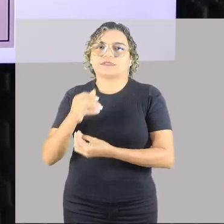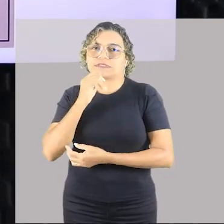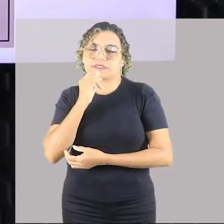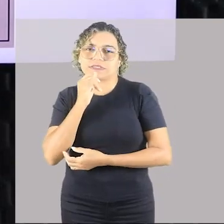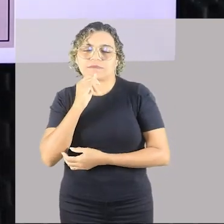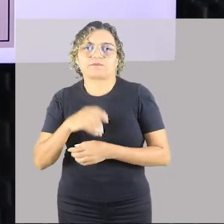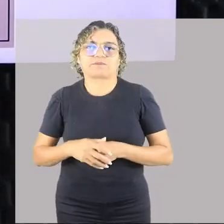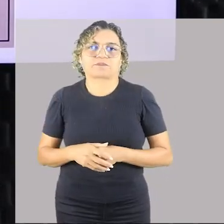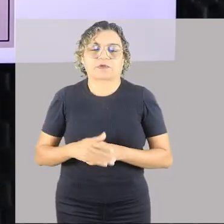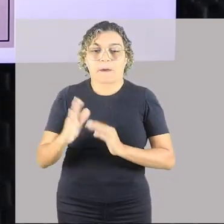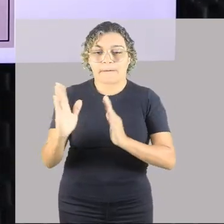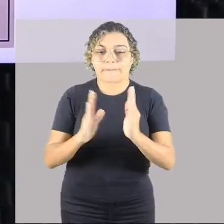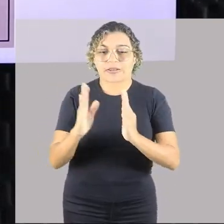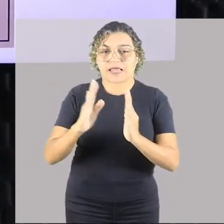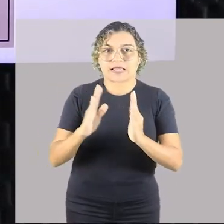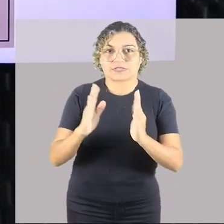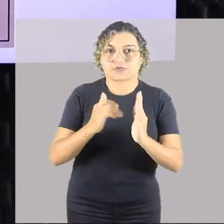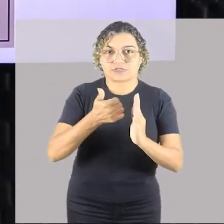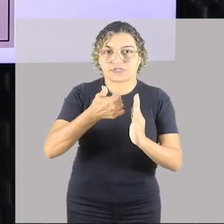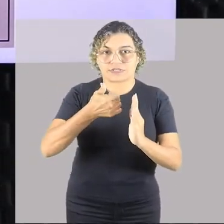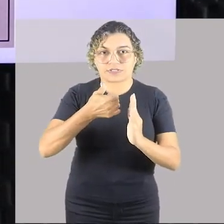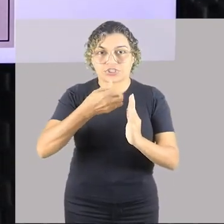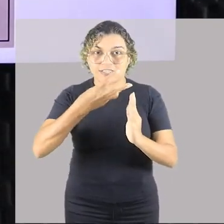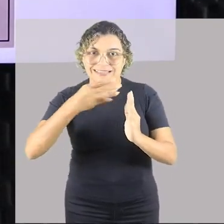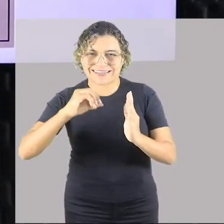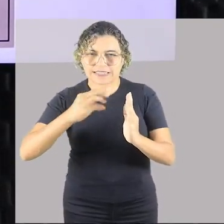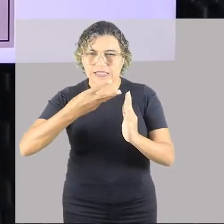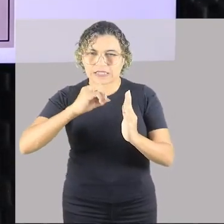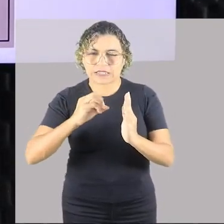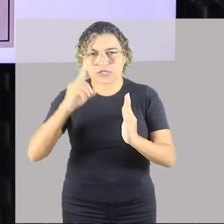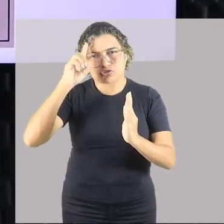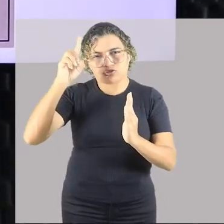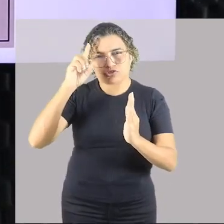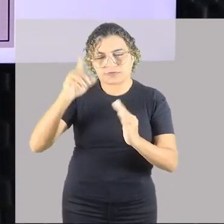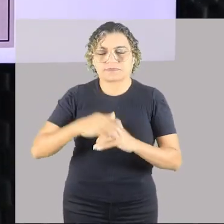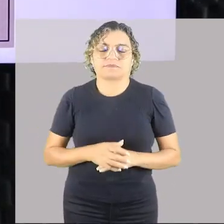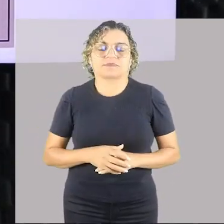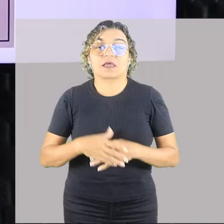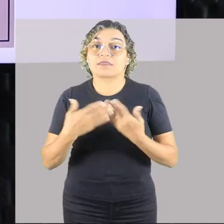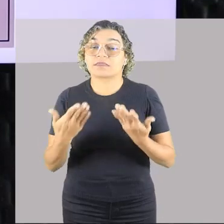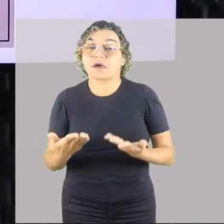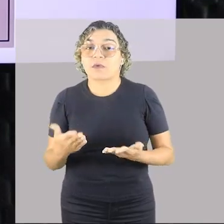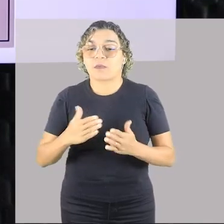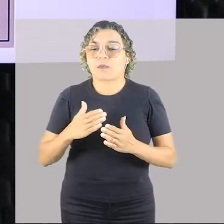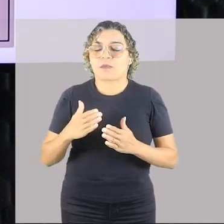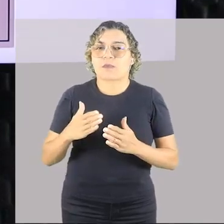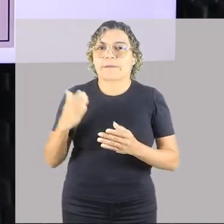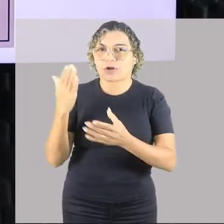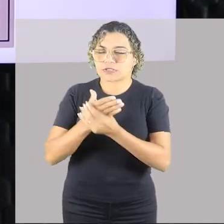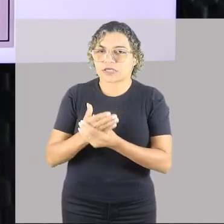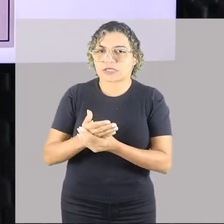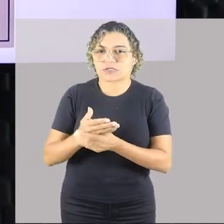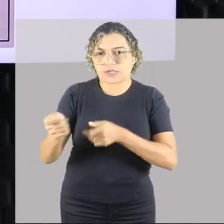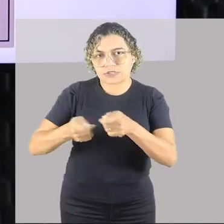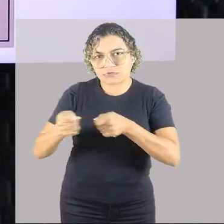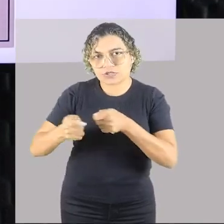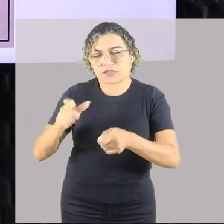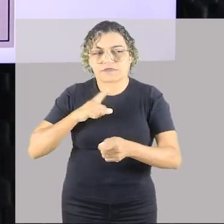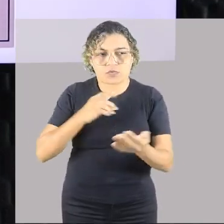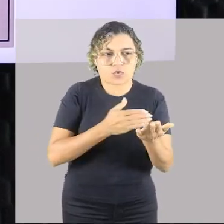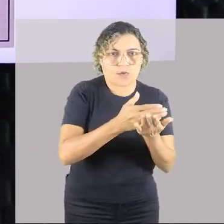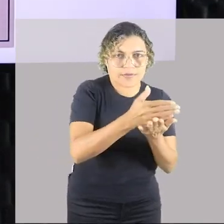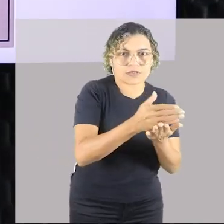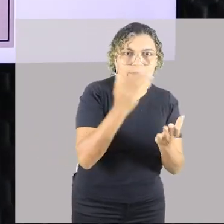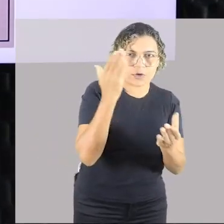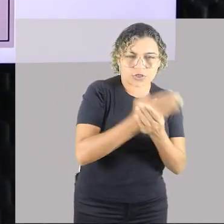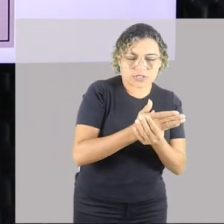devendo assim o fazer no prazo de 30 dias, salvo prorrogação por igual período. Então, no processo administrativo, eu tenho a